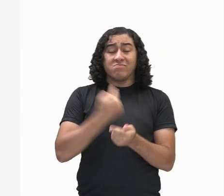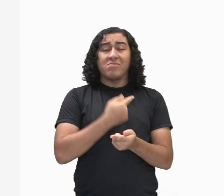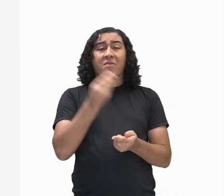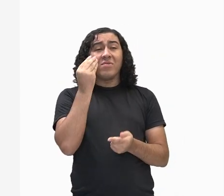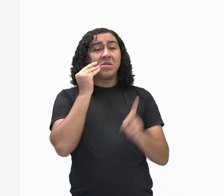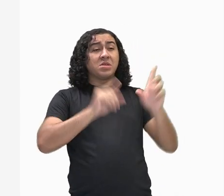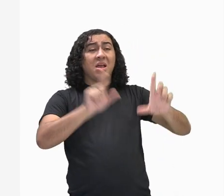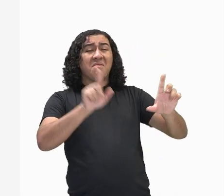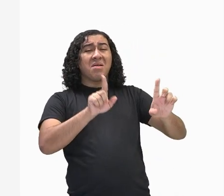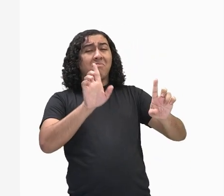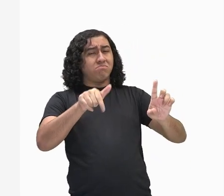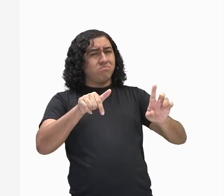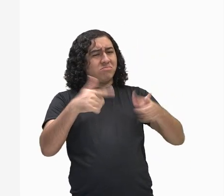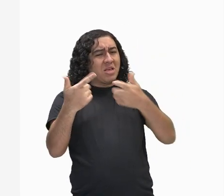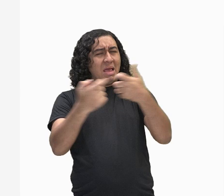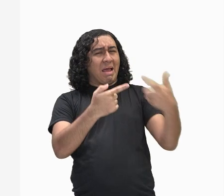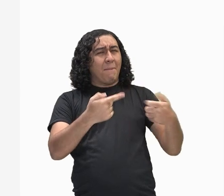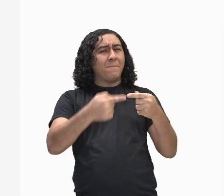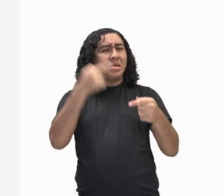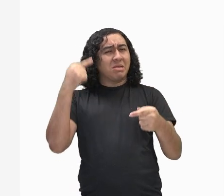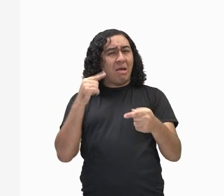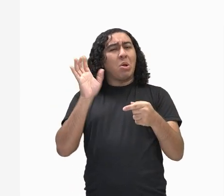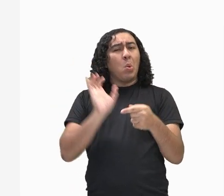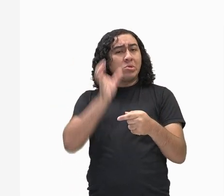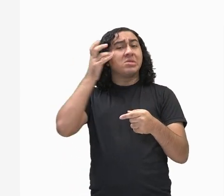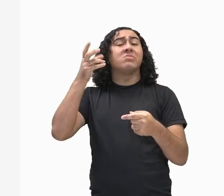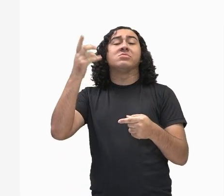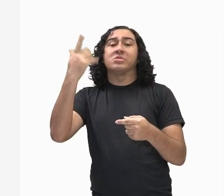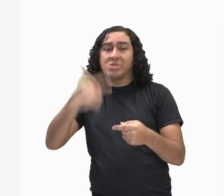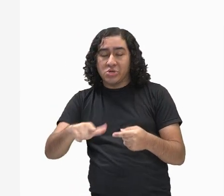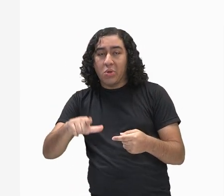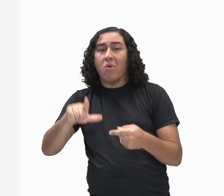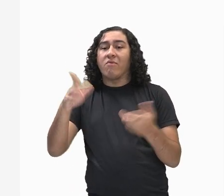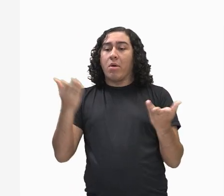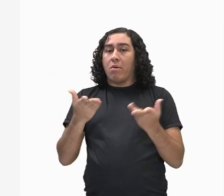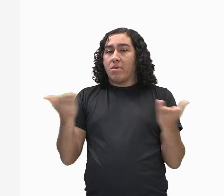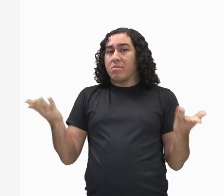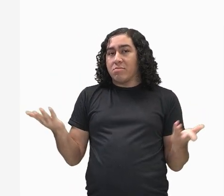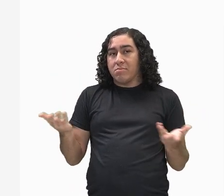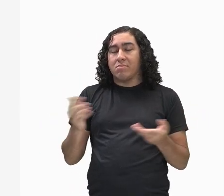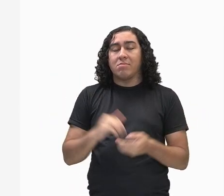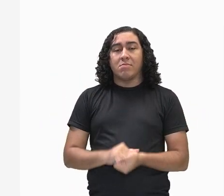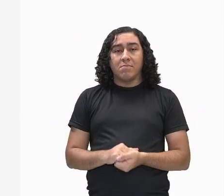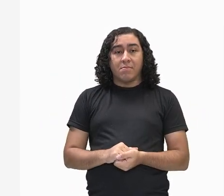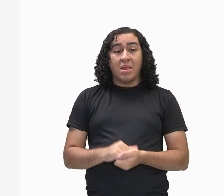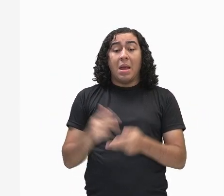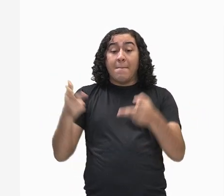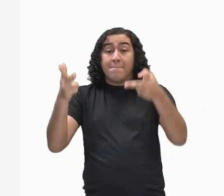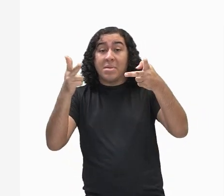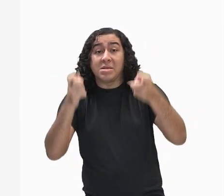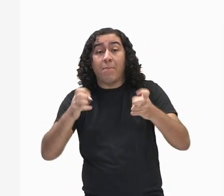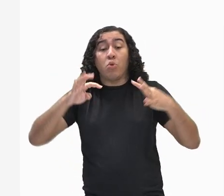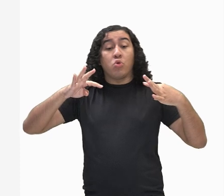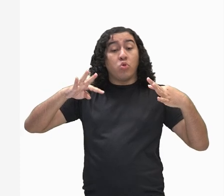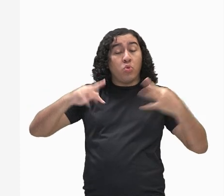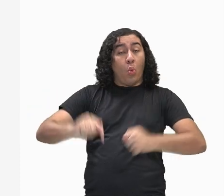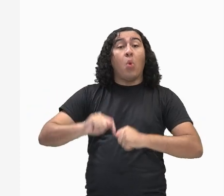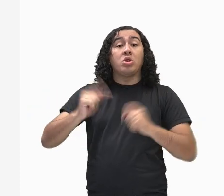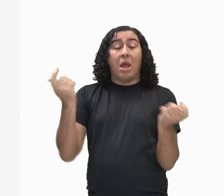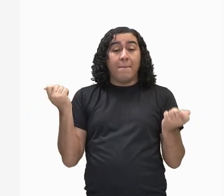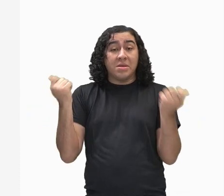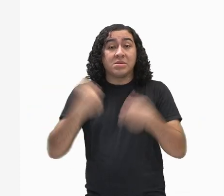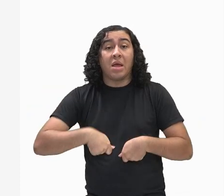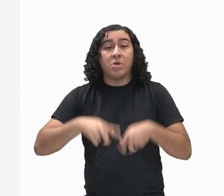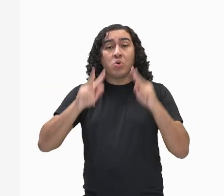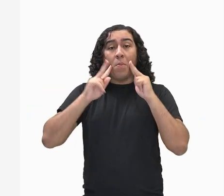mas isso já aconteceu, está acontecendo de novo. Então a gente percebe ainda que mesmo com toda essa racionalização, a coisa